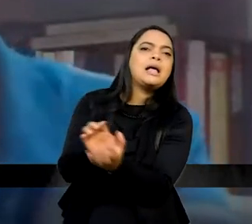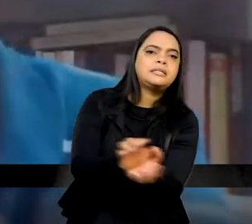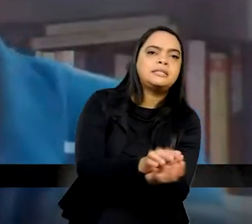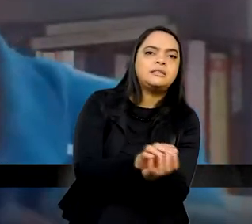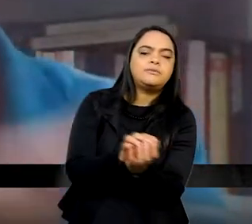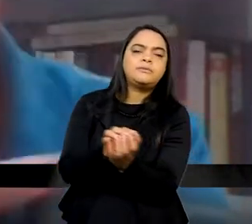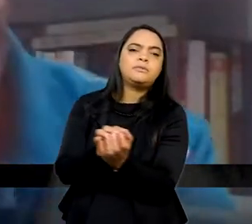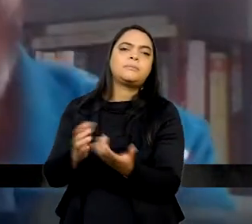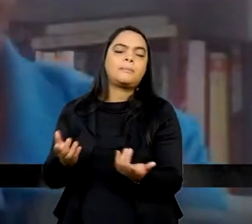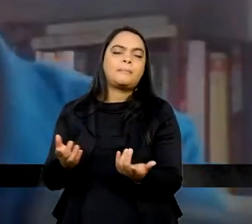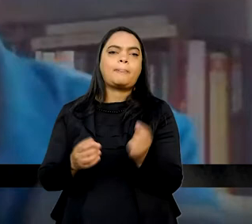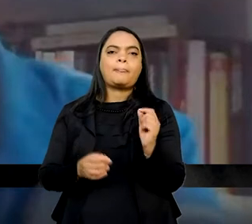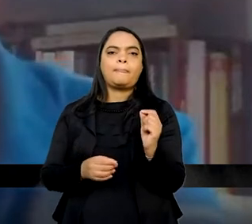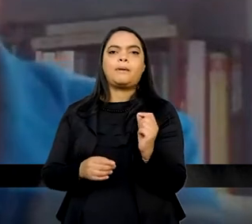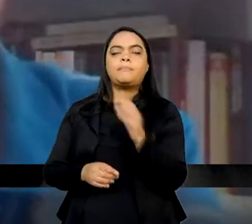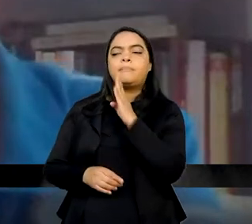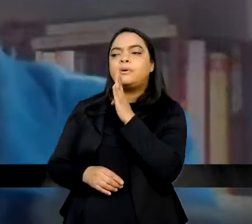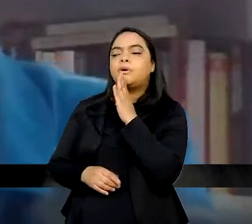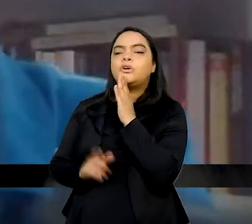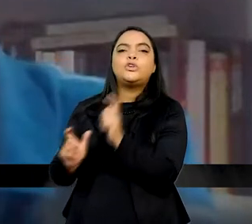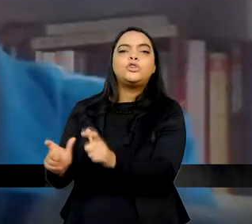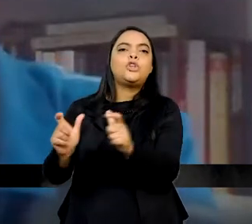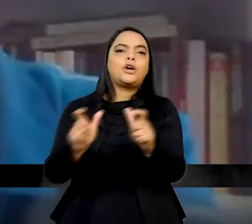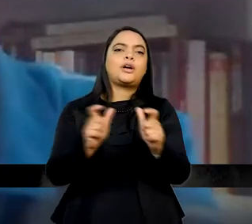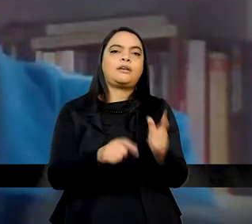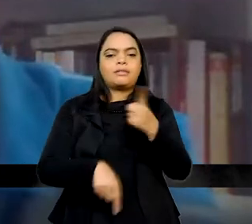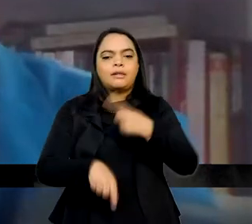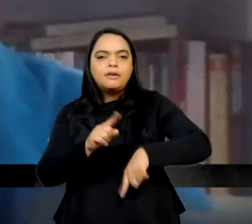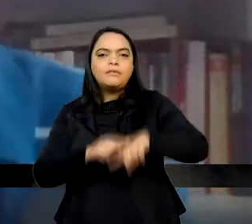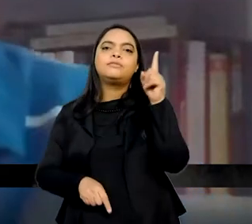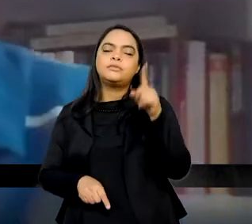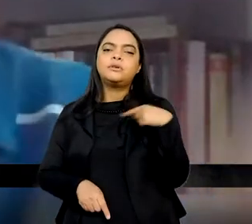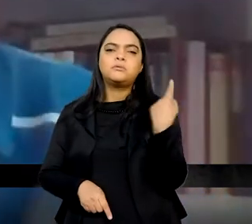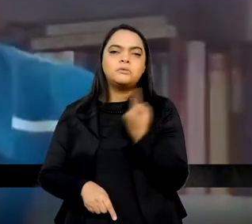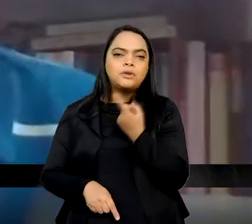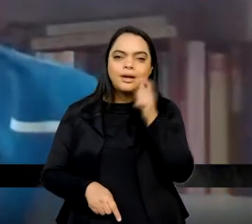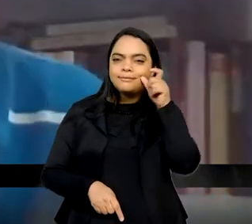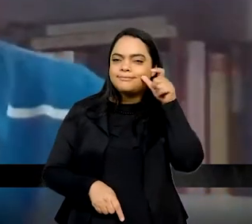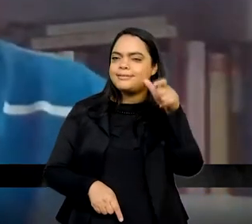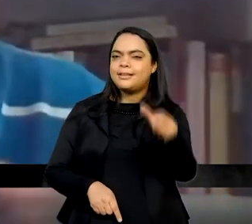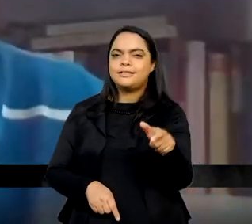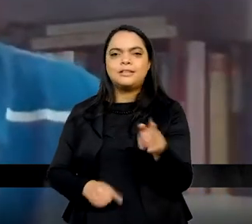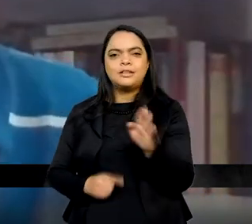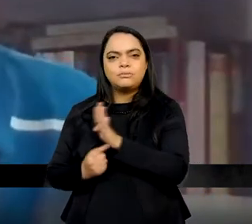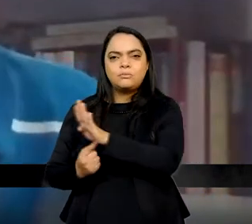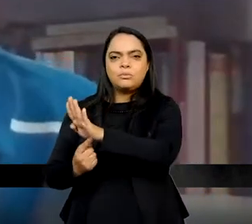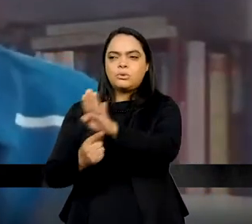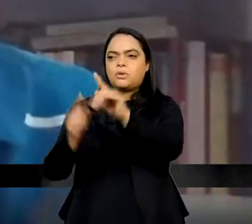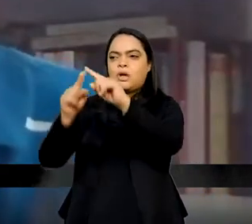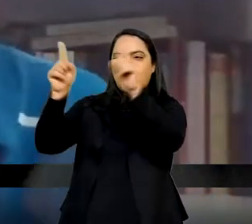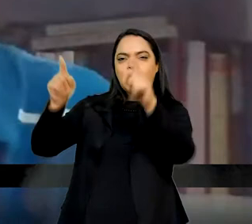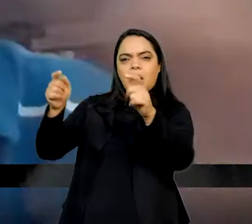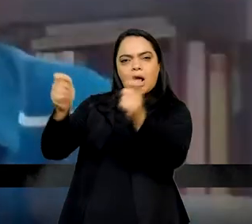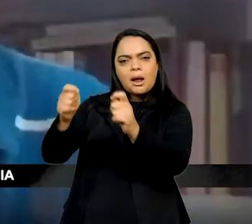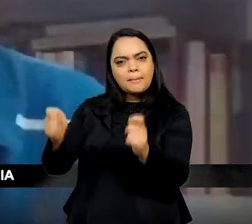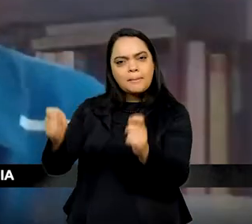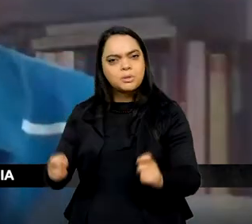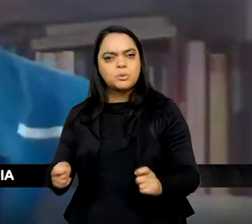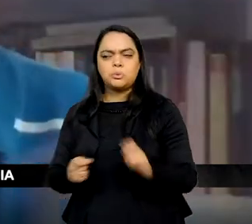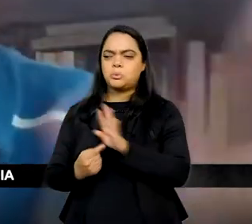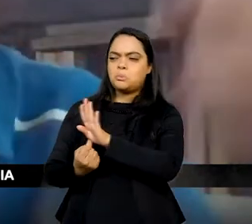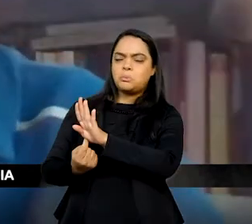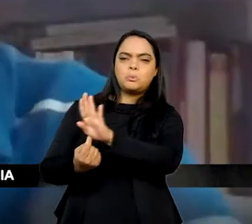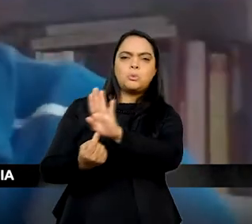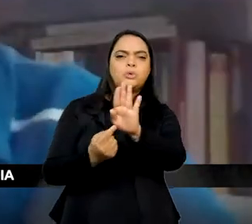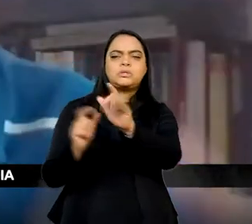pela localidade onde a Revolução dominou, né? Então, foi interessante, nós levávamos quadros de pinturas da época e ia mostrando